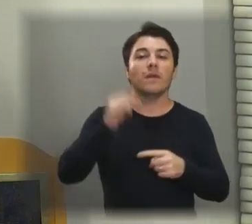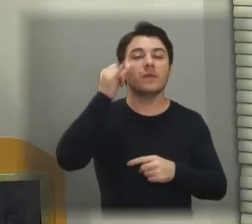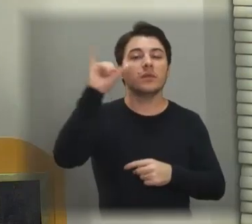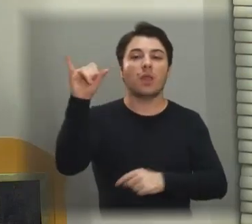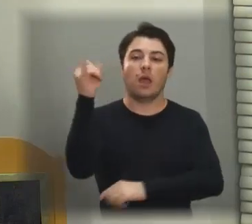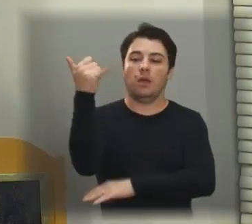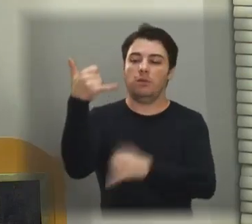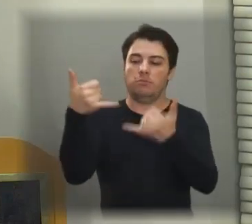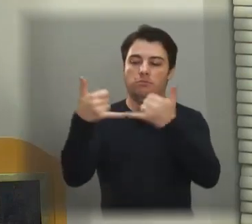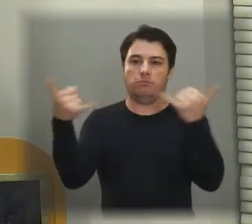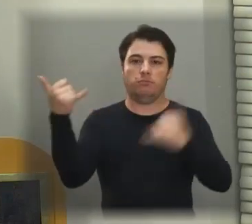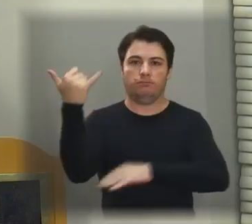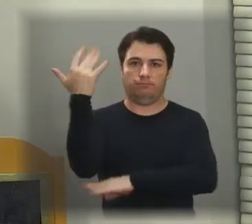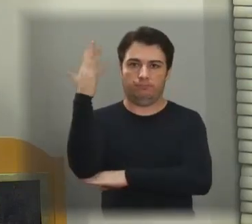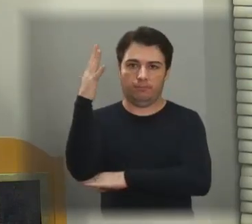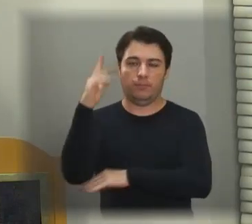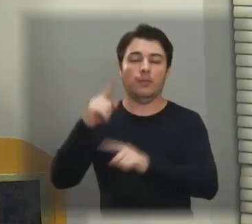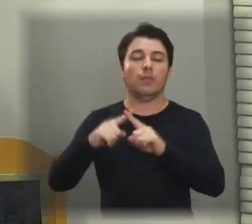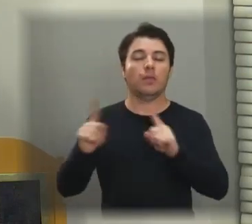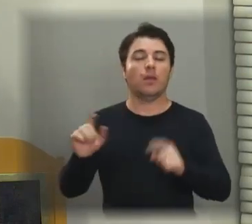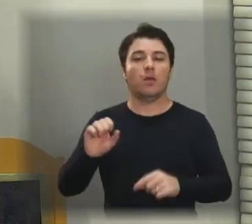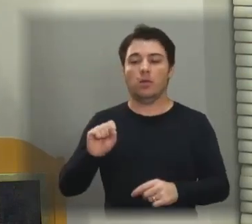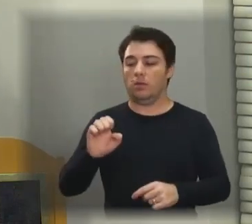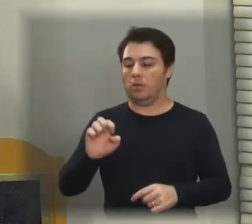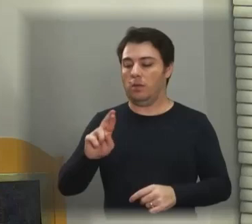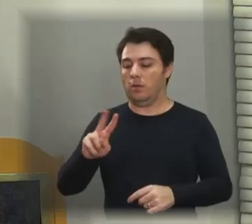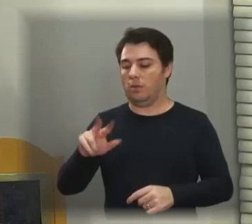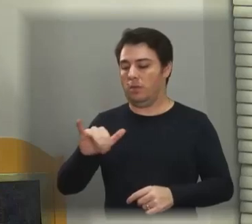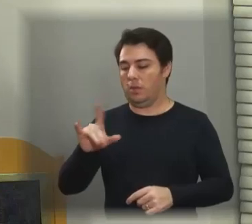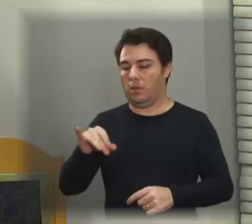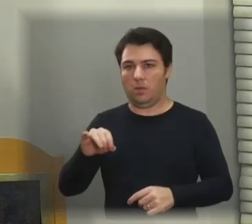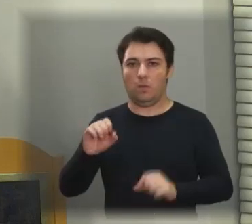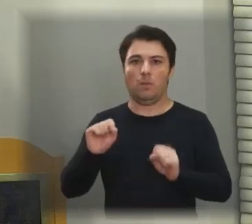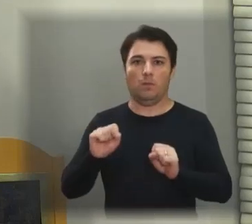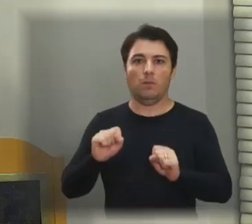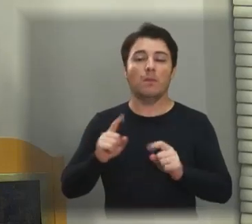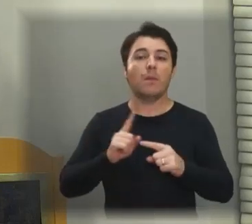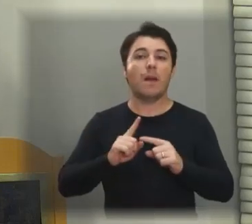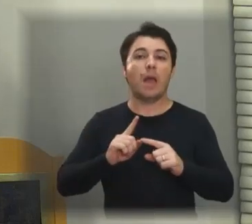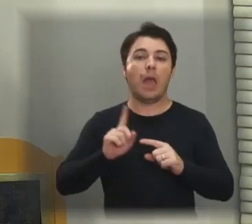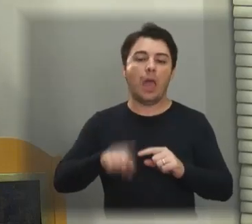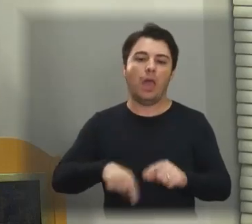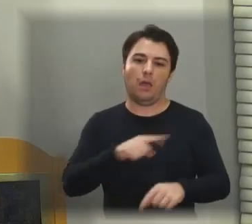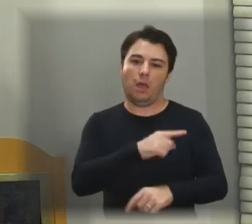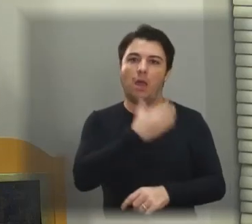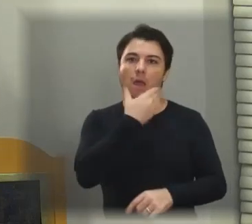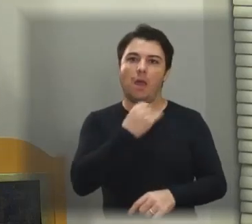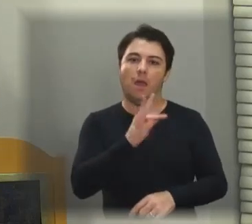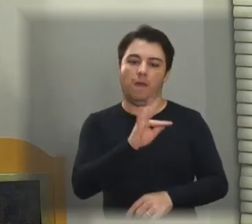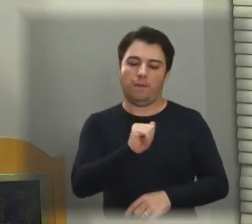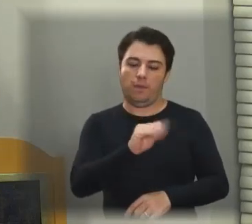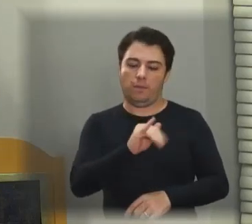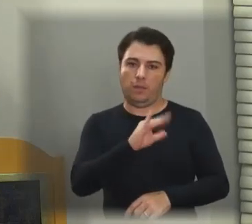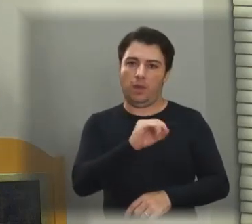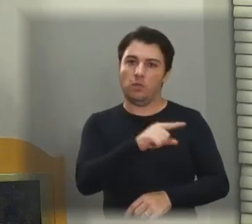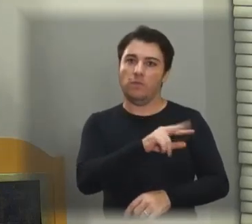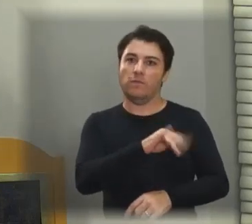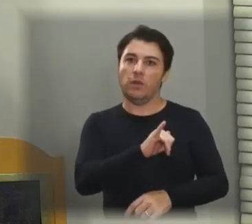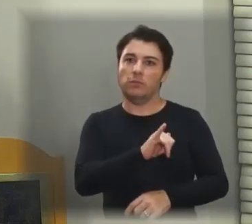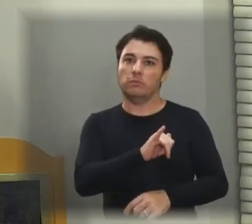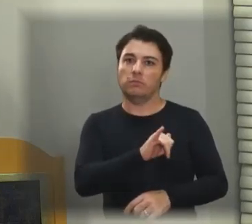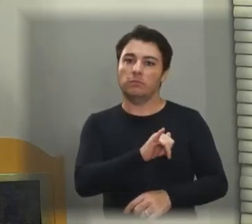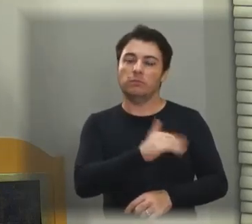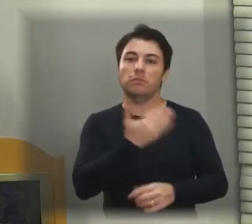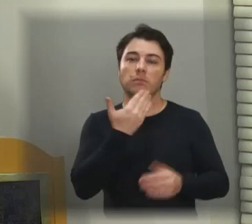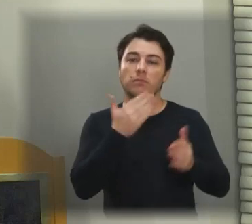Vereador a que realmente a servidão tá na linha transmissão Essa não é uma abrangência mim ou Fabiano vai encaminhar isso para o